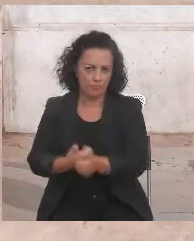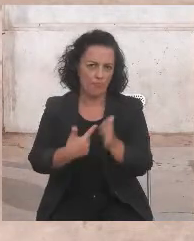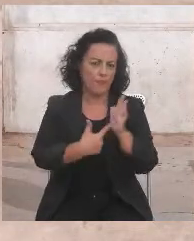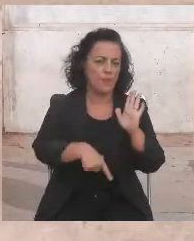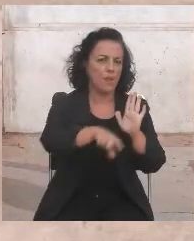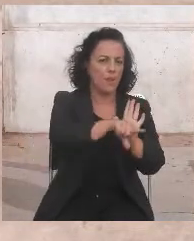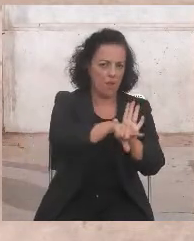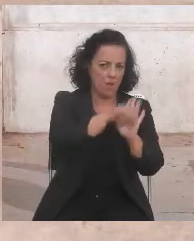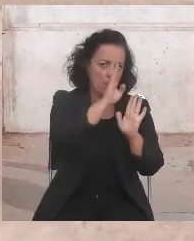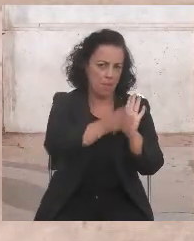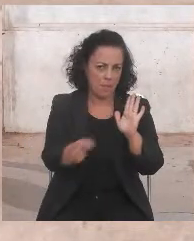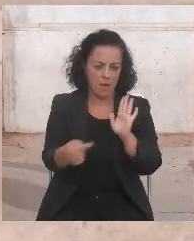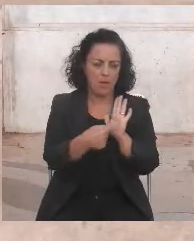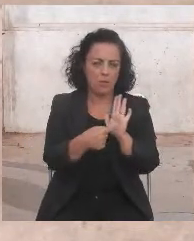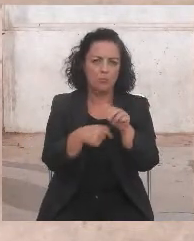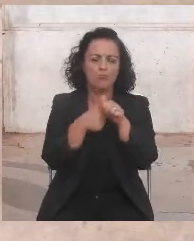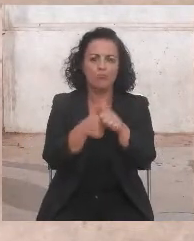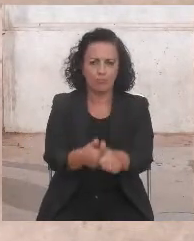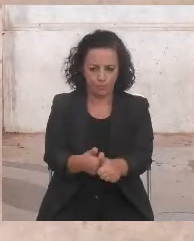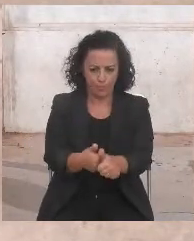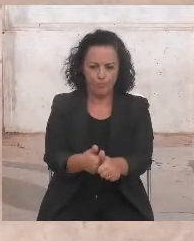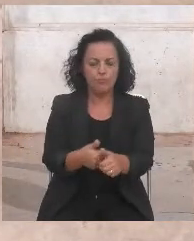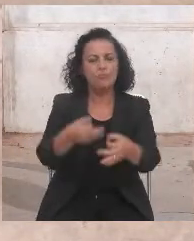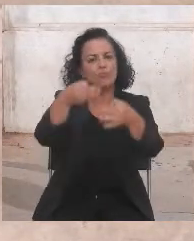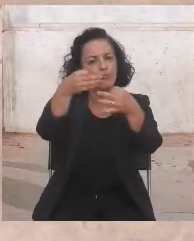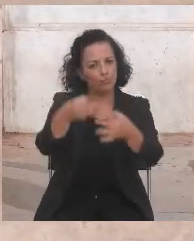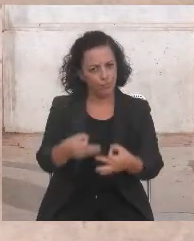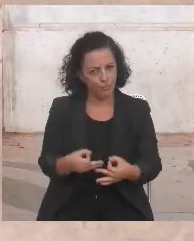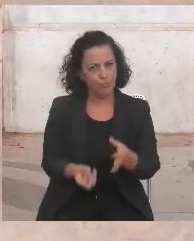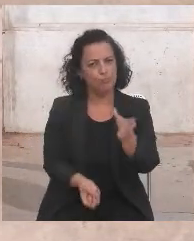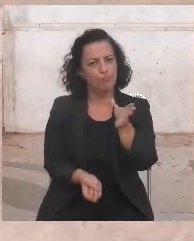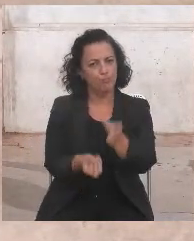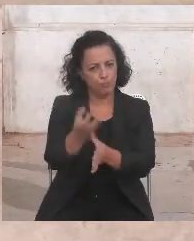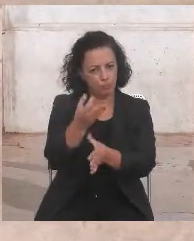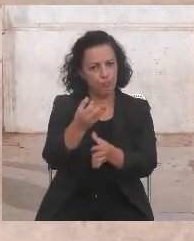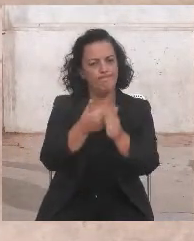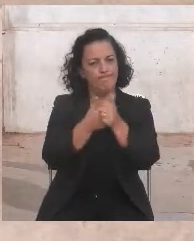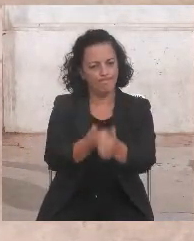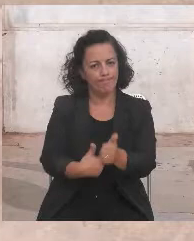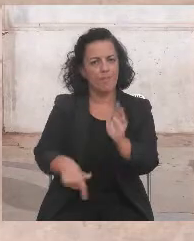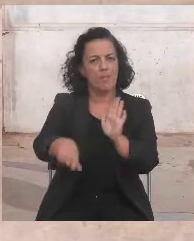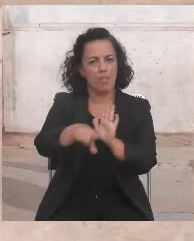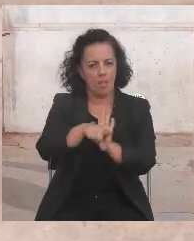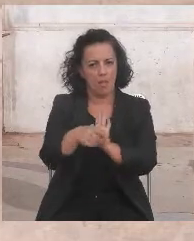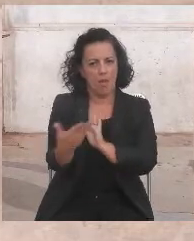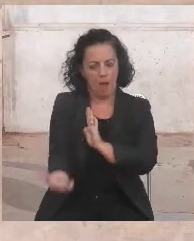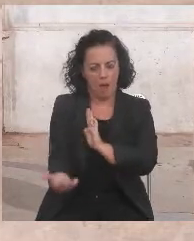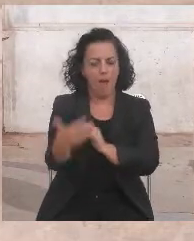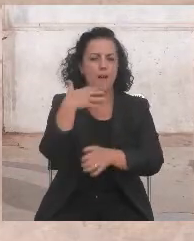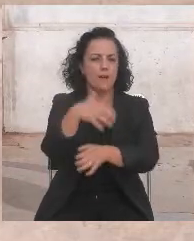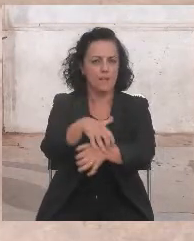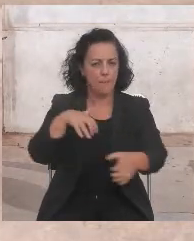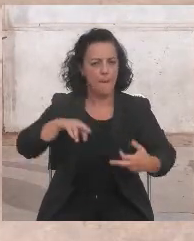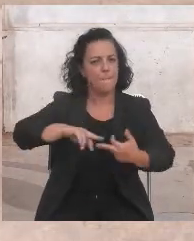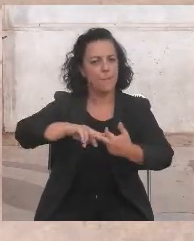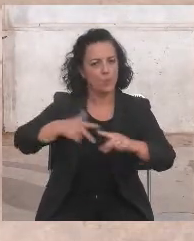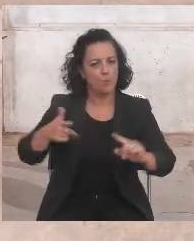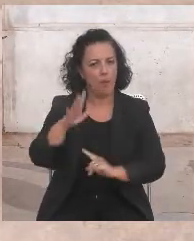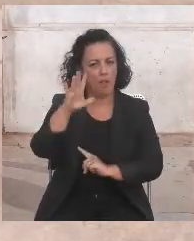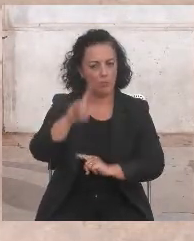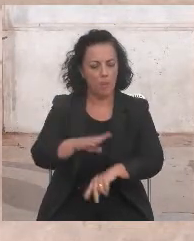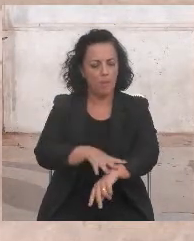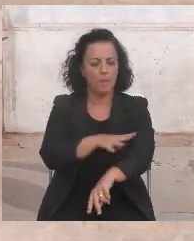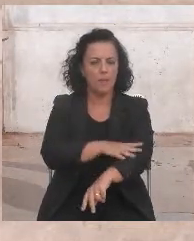legislação aplicável, declarando instalada para todos os efeitos legais a Assembleia Municipal de Lisboa para o mandato